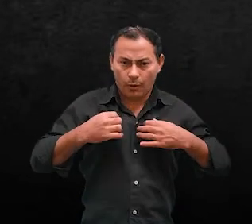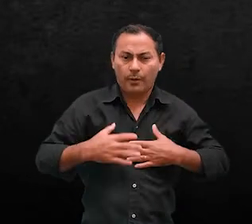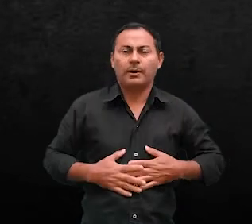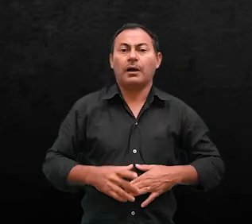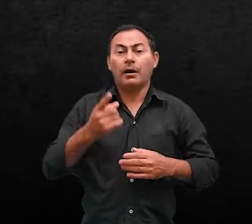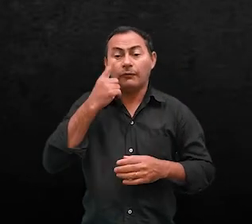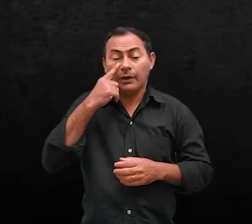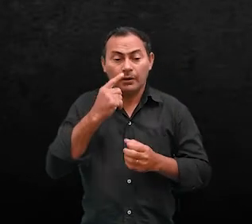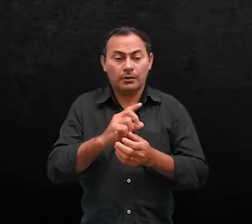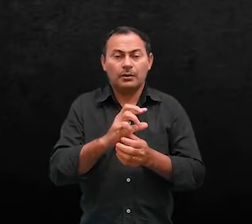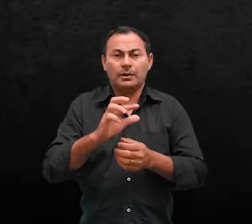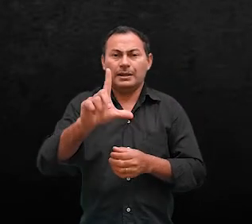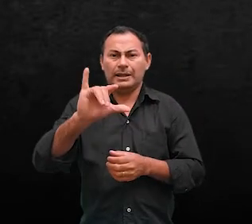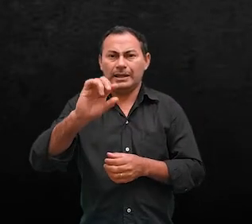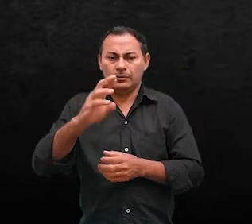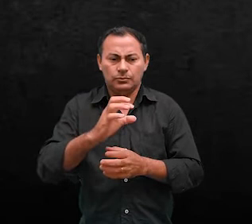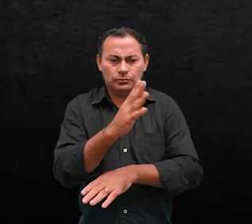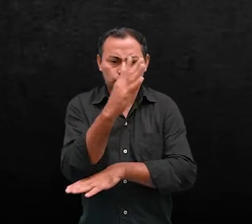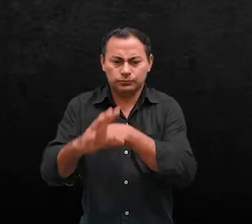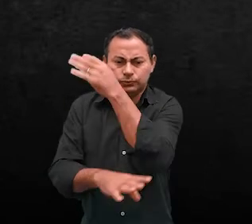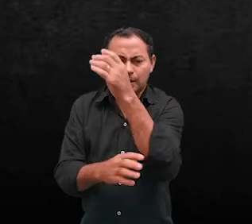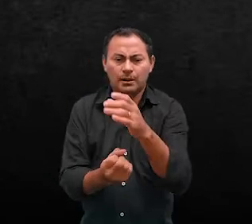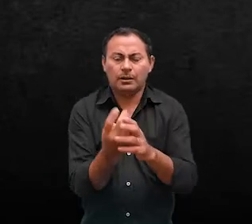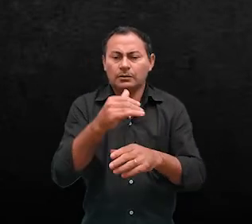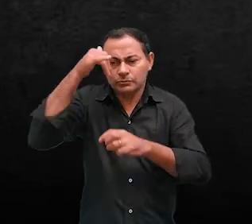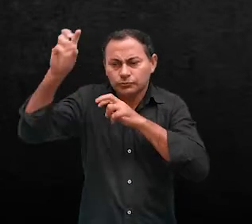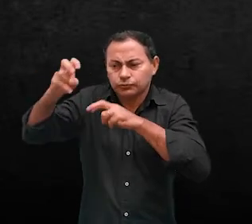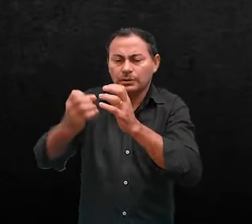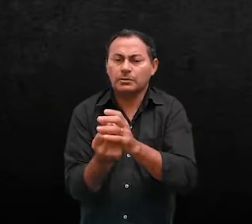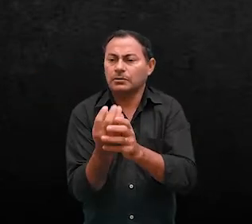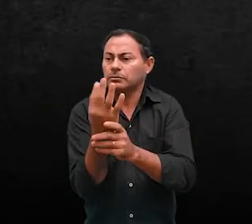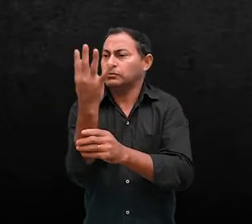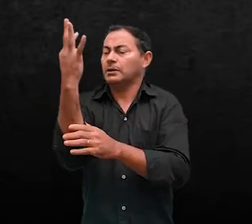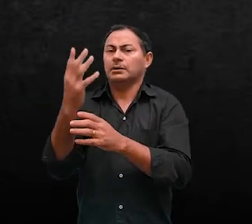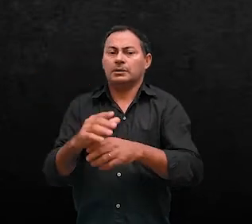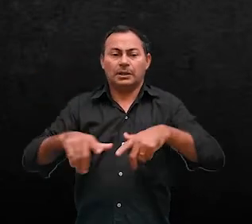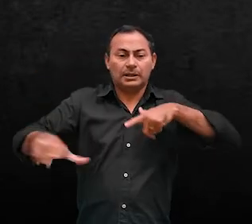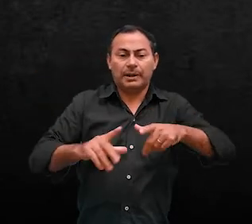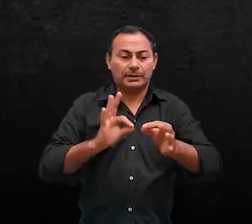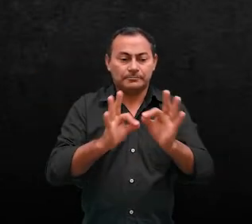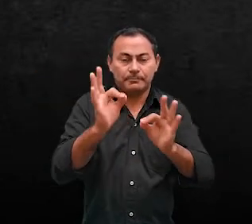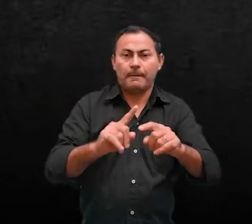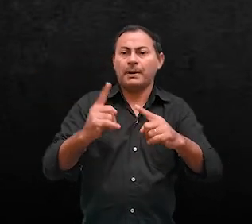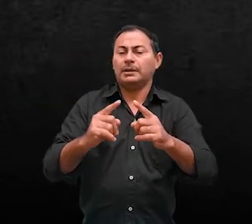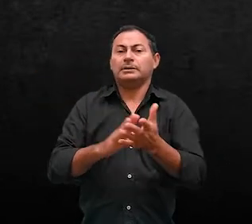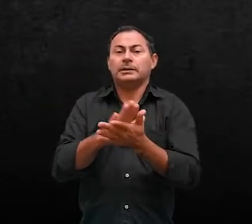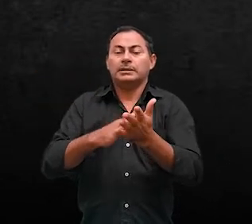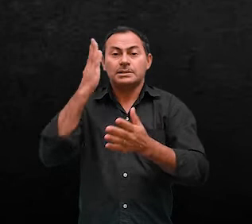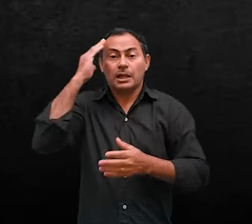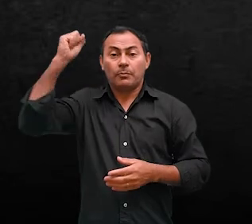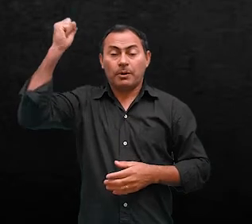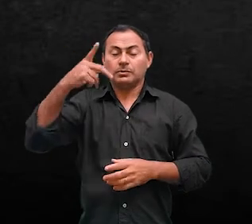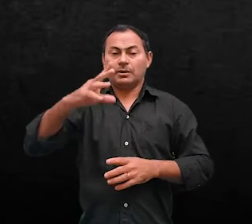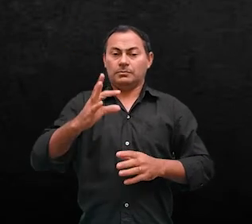roupas vejam como crescem os lírios do campo eles não trabalham nem tecem contudo eu lhe digo que nem Salomão